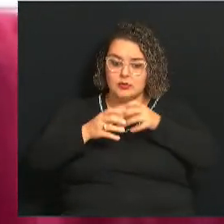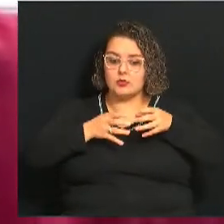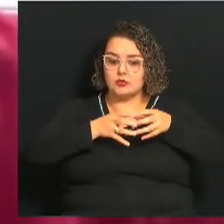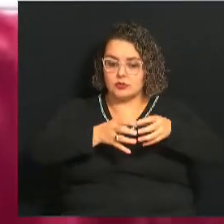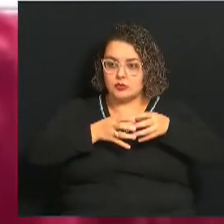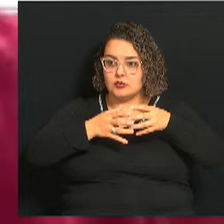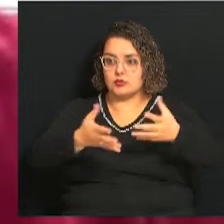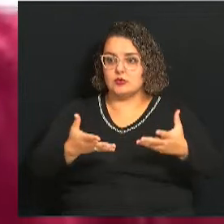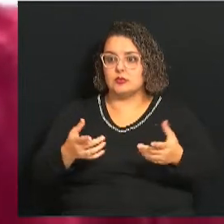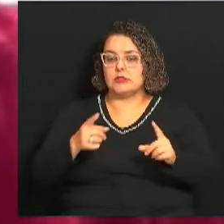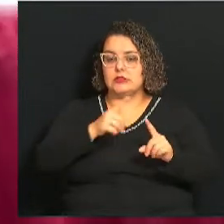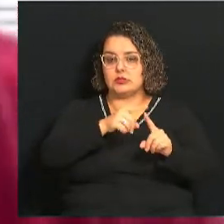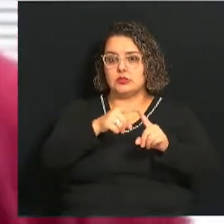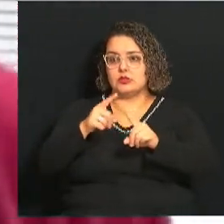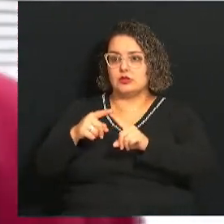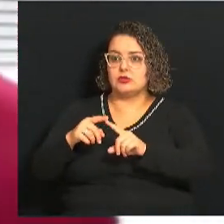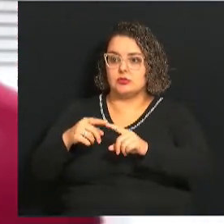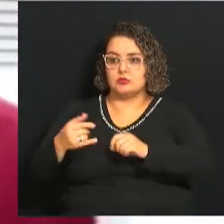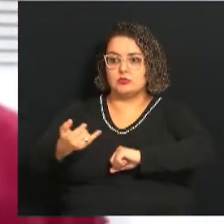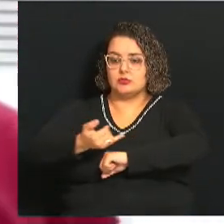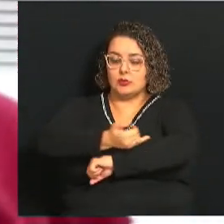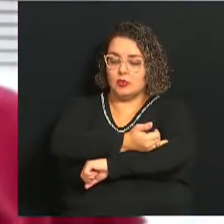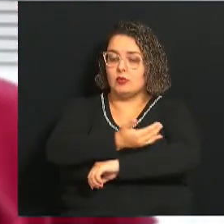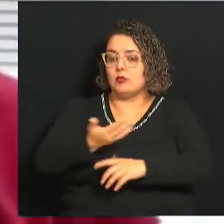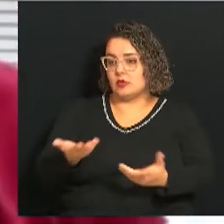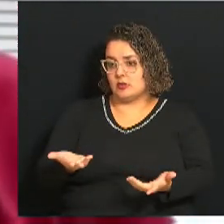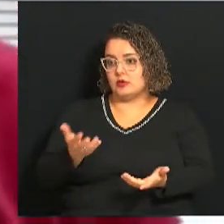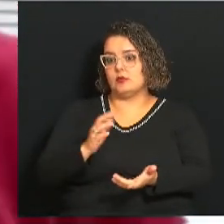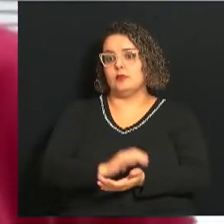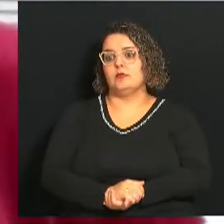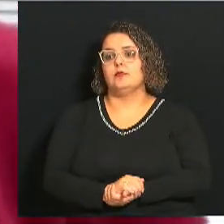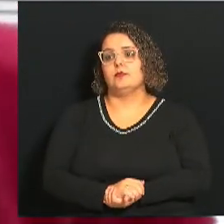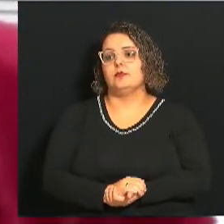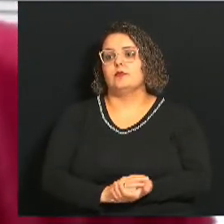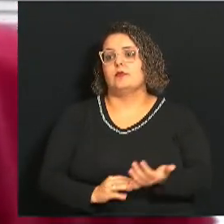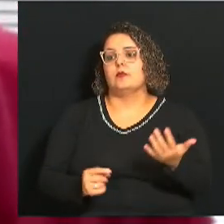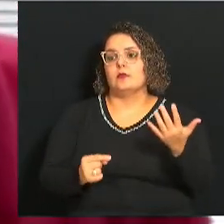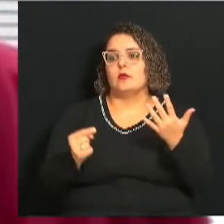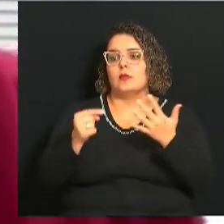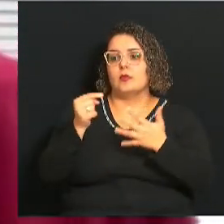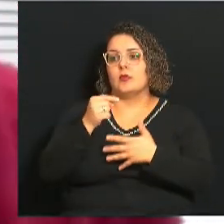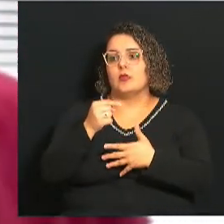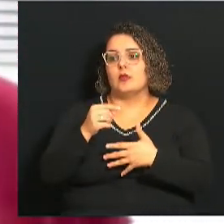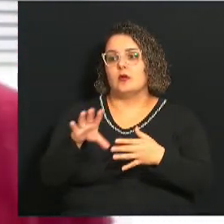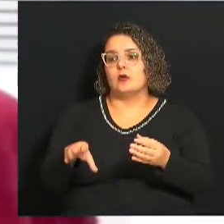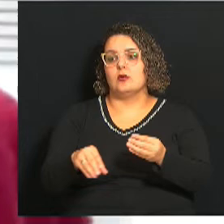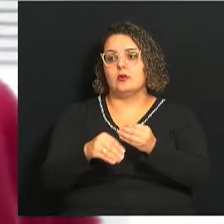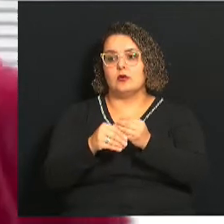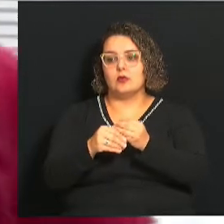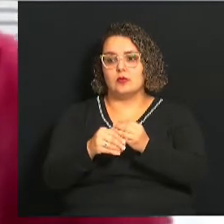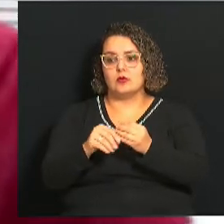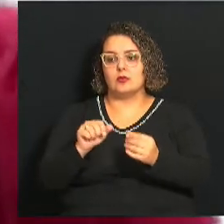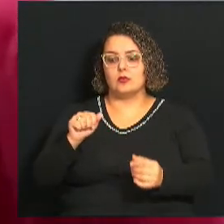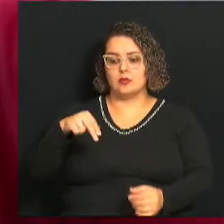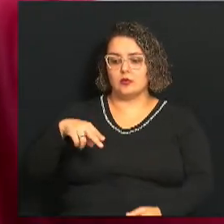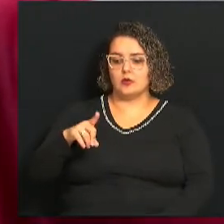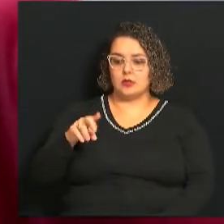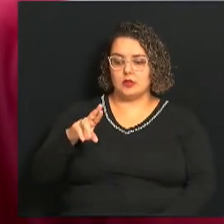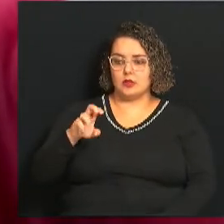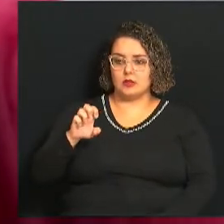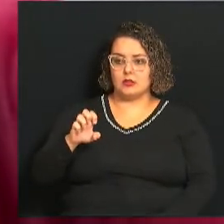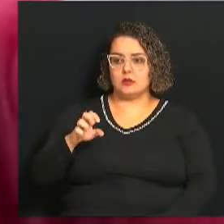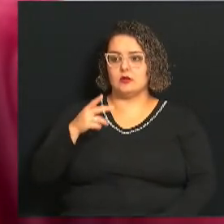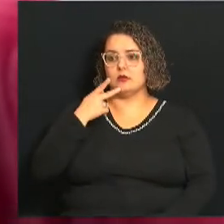esse tipo de infraestrutura, né? Então, assim, são esses pontos aí, só em complemento aqui o André já colocou.